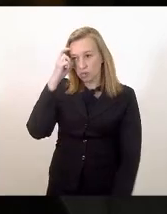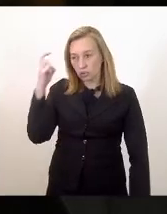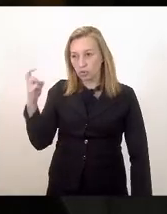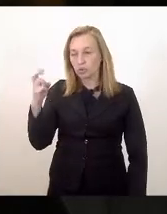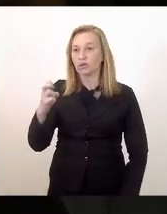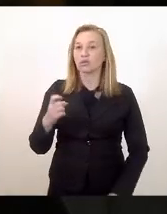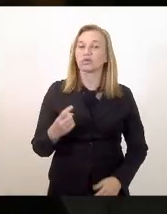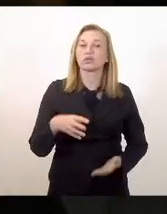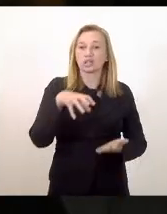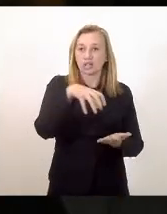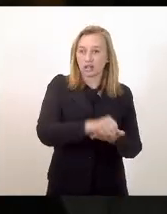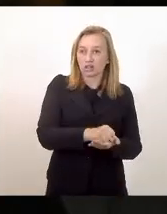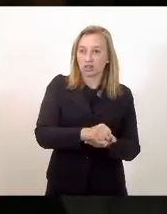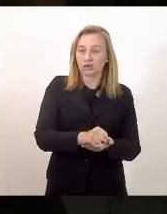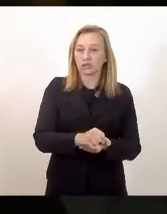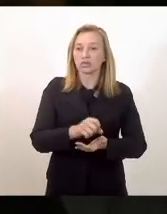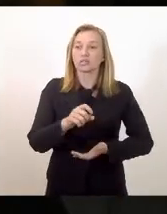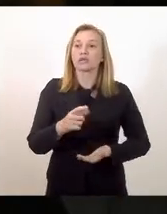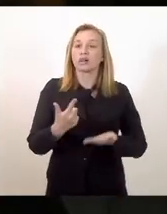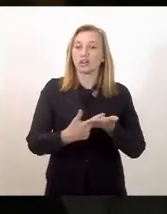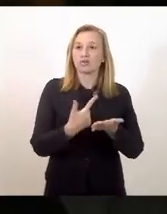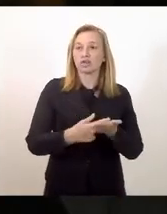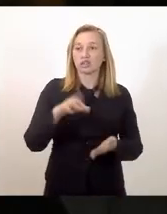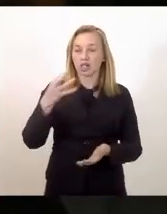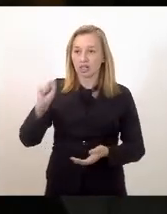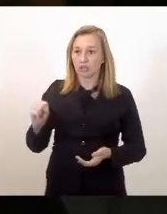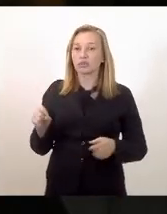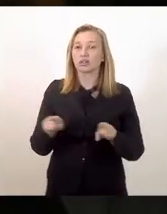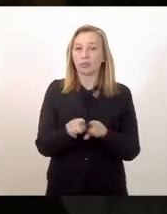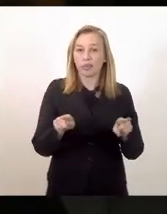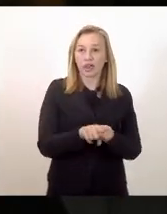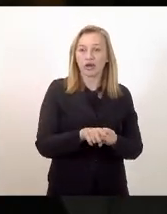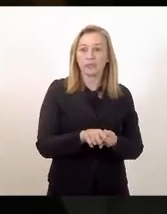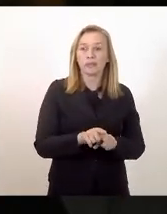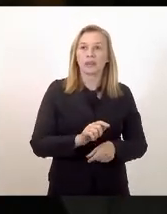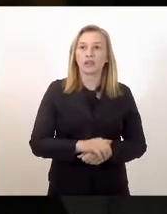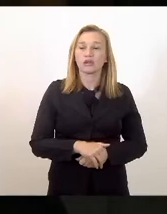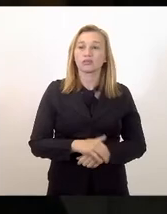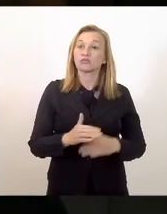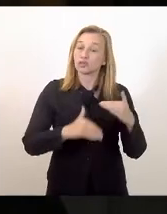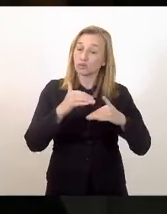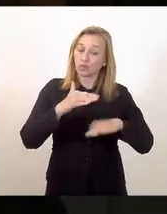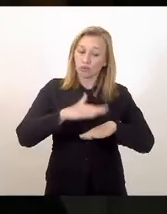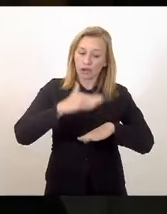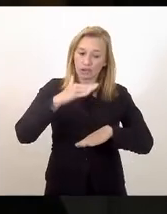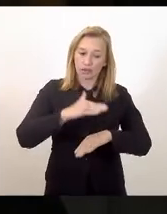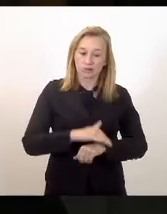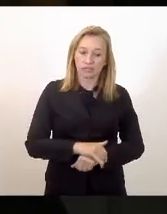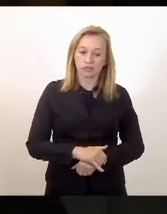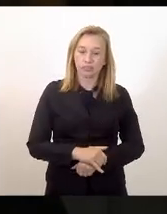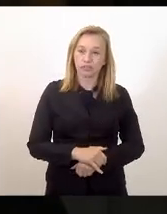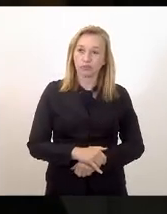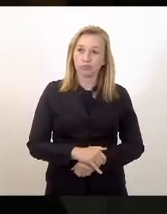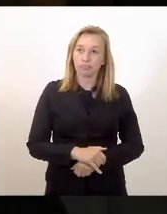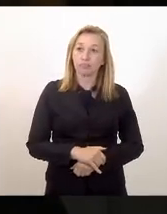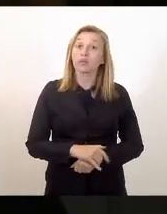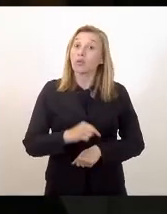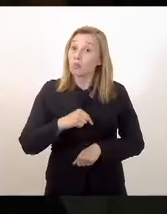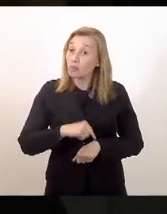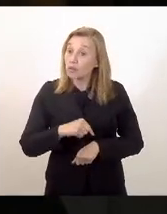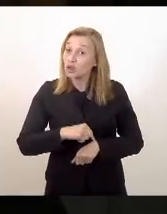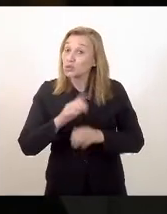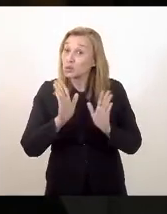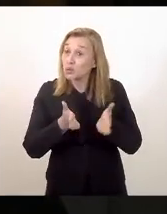aqui esse registro sobre a revista Traços. E, ao mesmo tempo, faço também, e aí desenvolvo um pouco mais, um momento